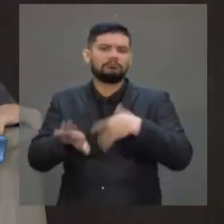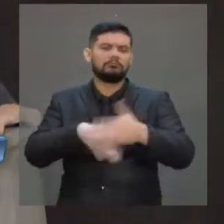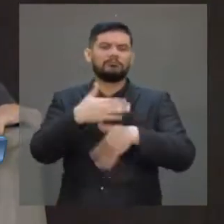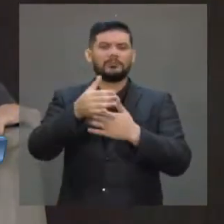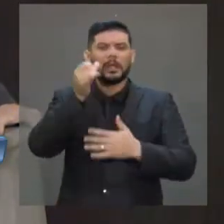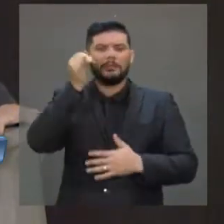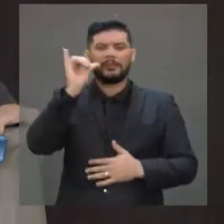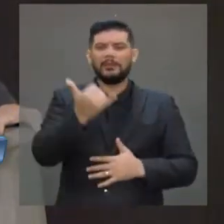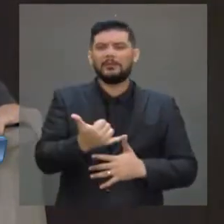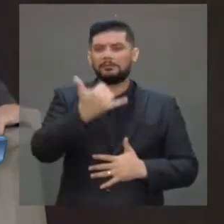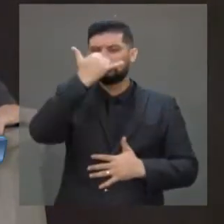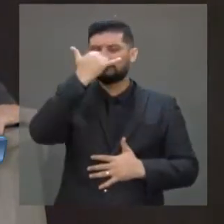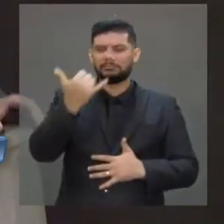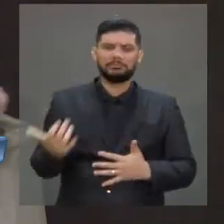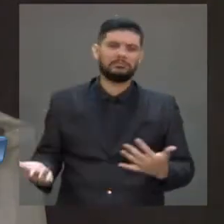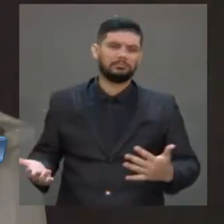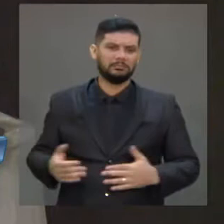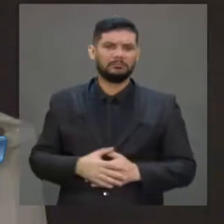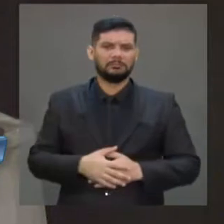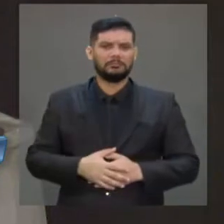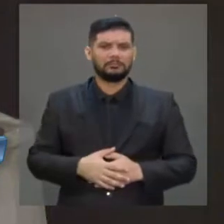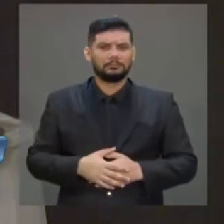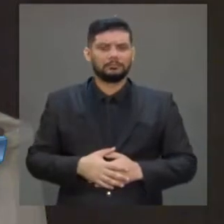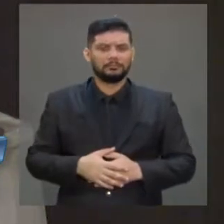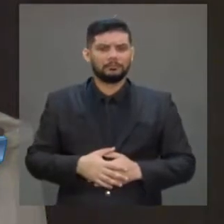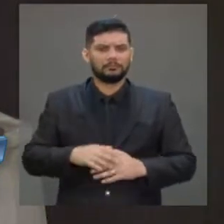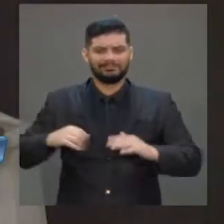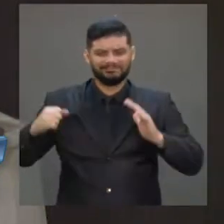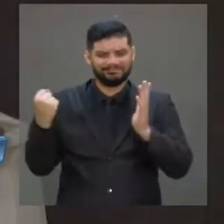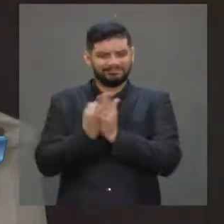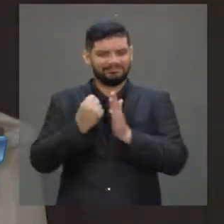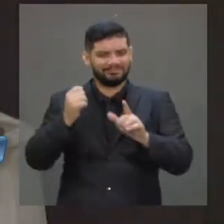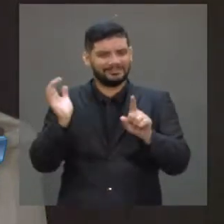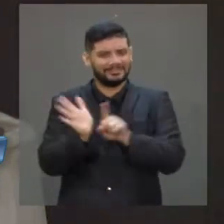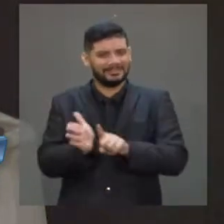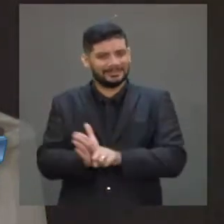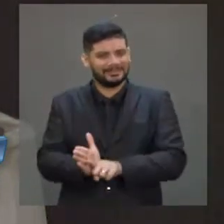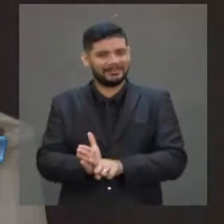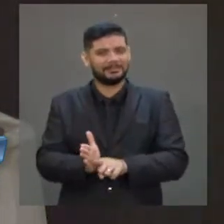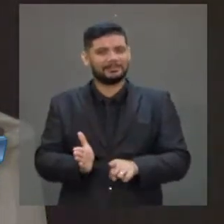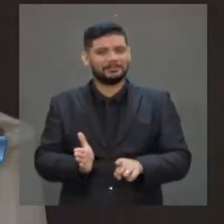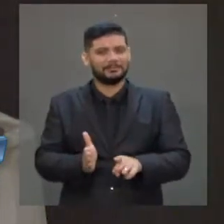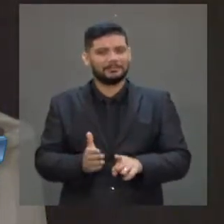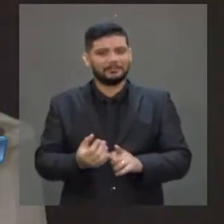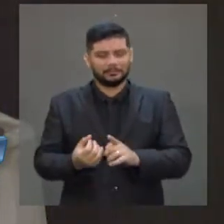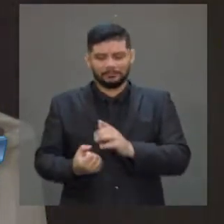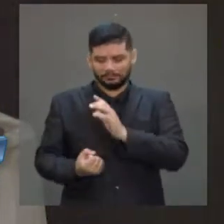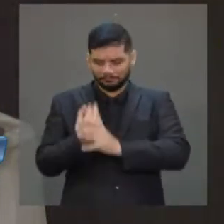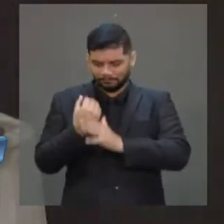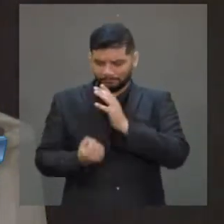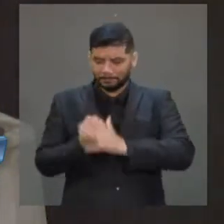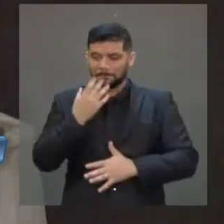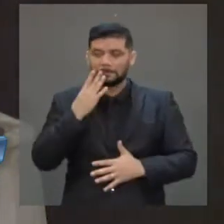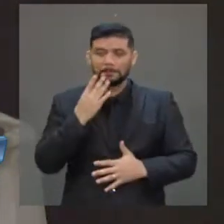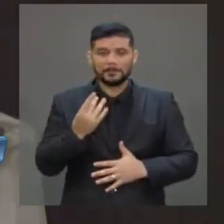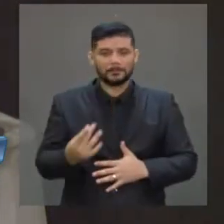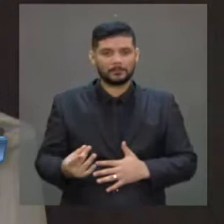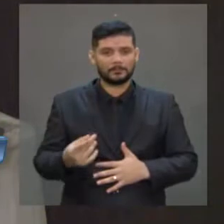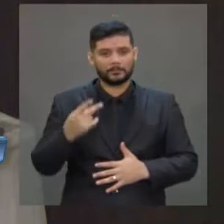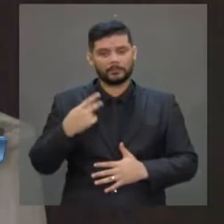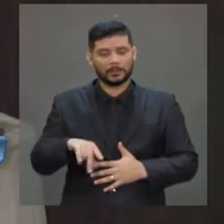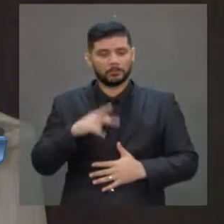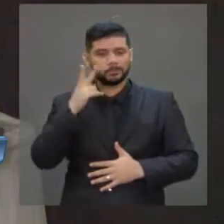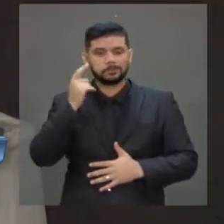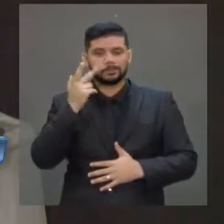depois de um impacto negativo, trágico, na apicultura cearense, isso seja